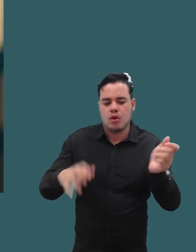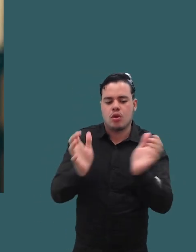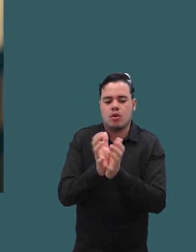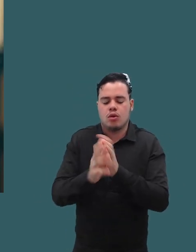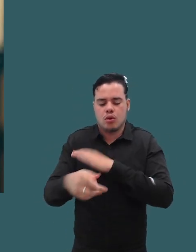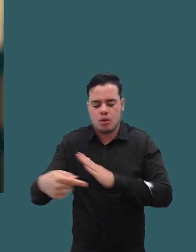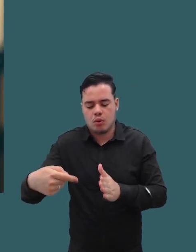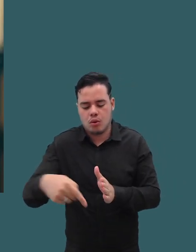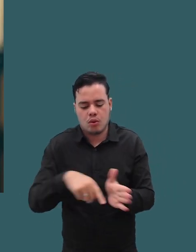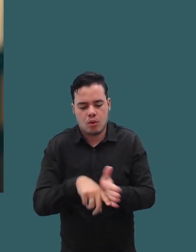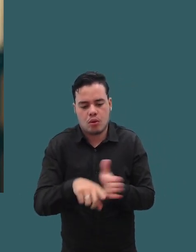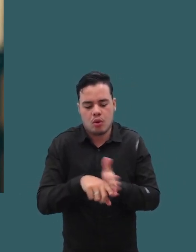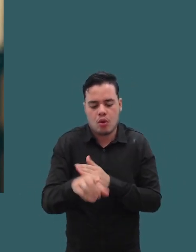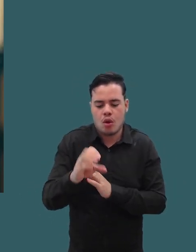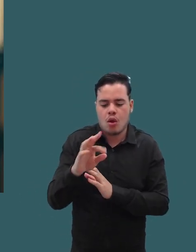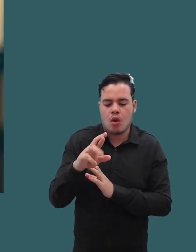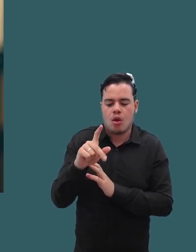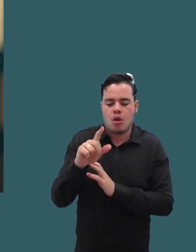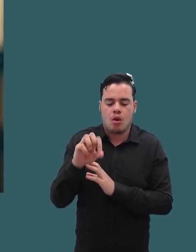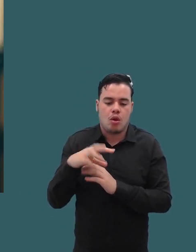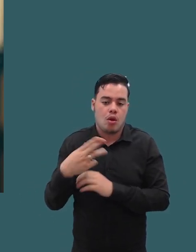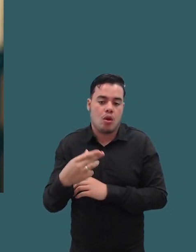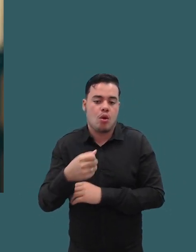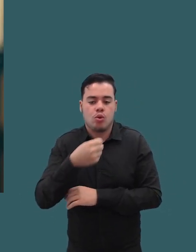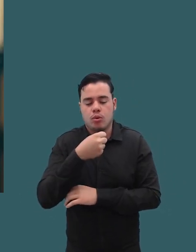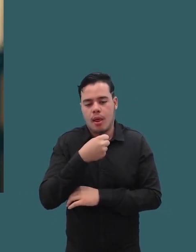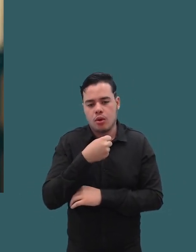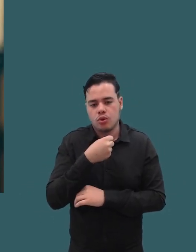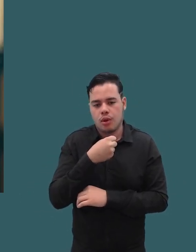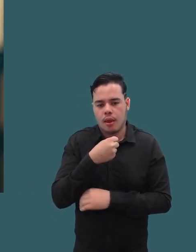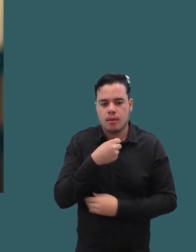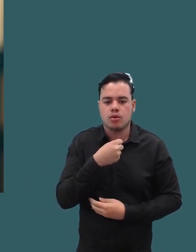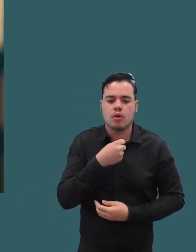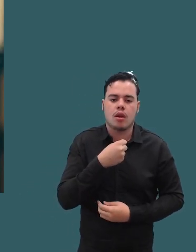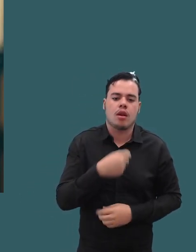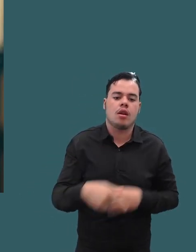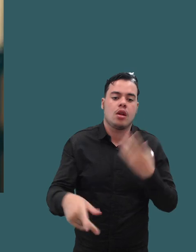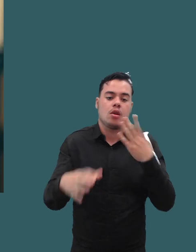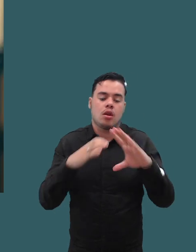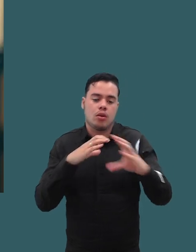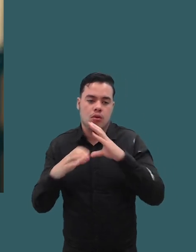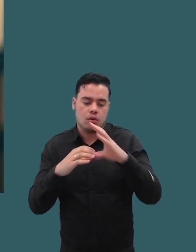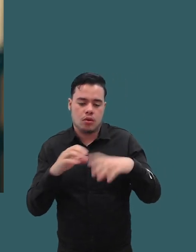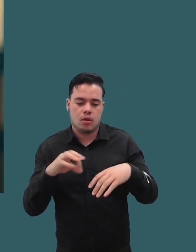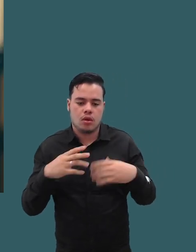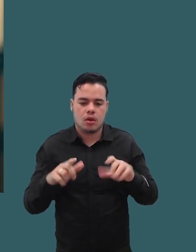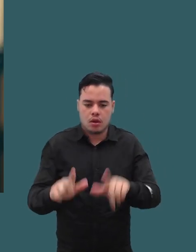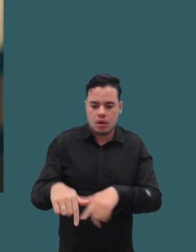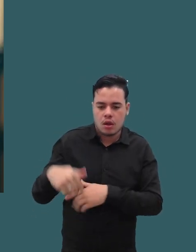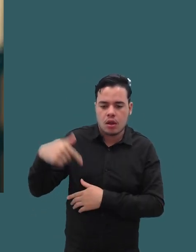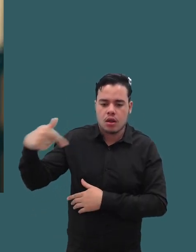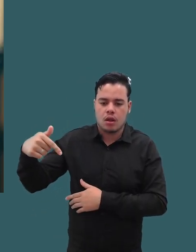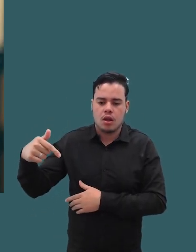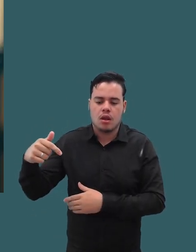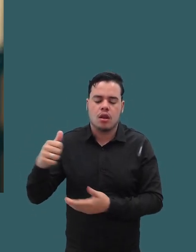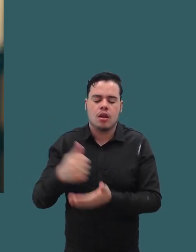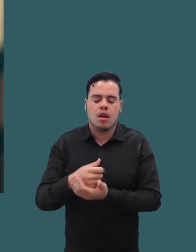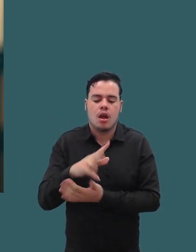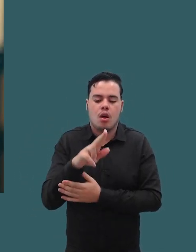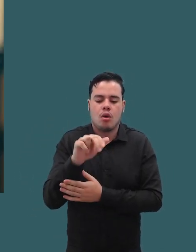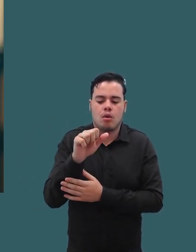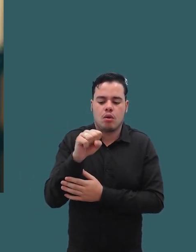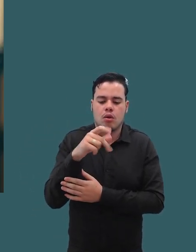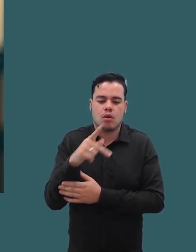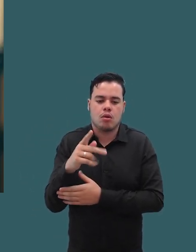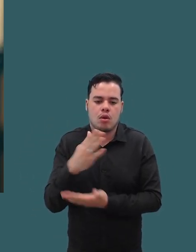de pesquisa JORCOM, ou Jornalismo na Comunicação Organizacional, que lidero na ECA USP, passei